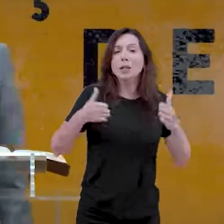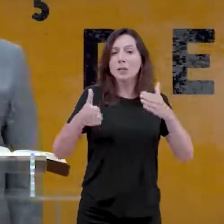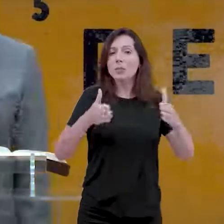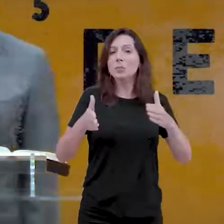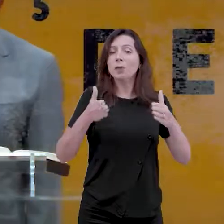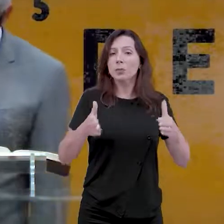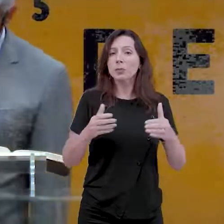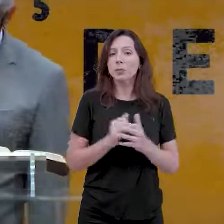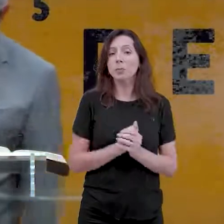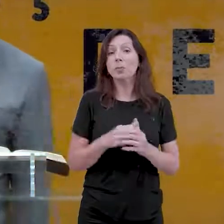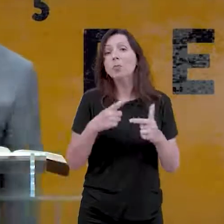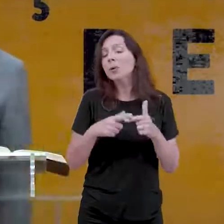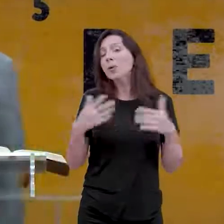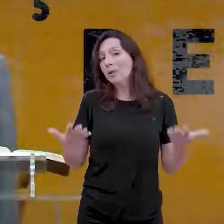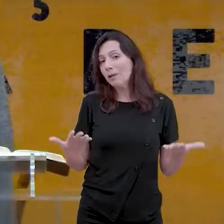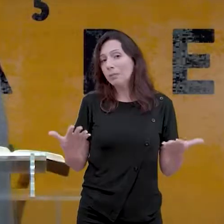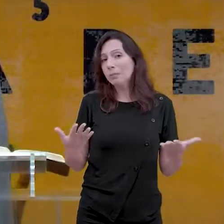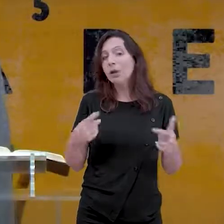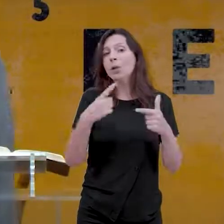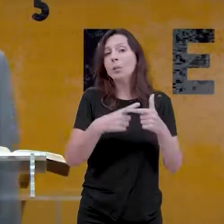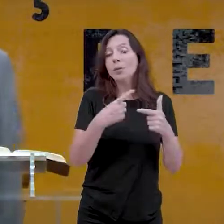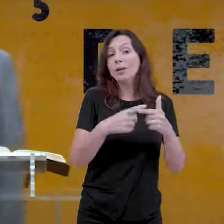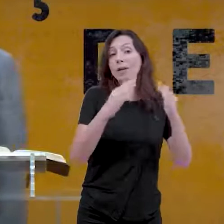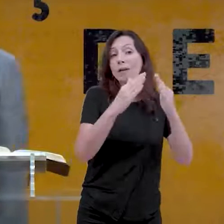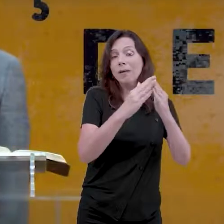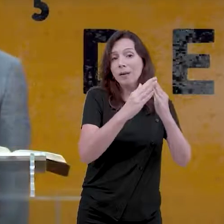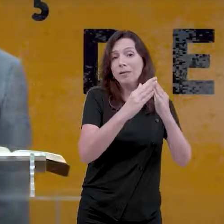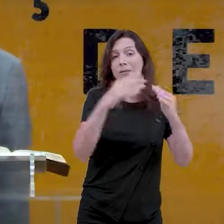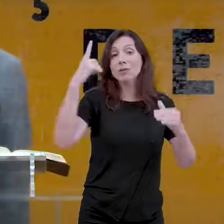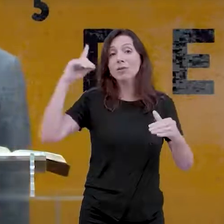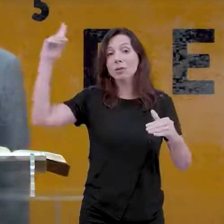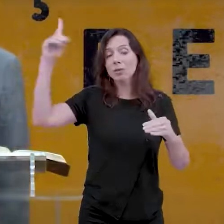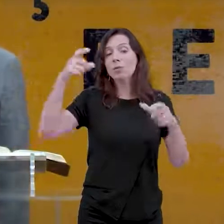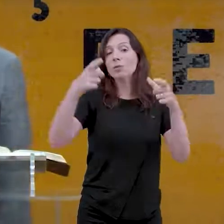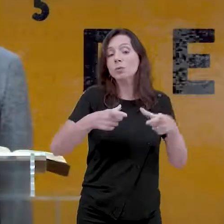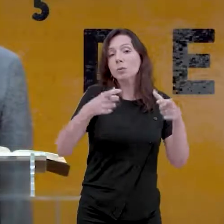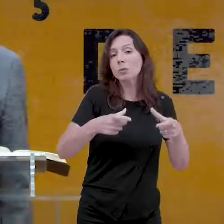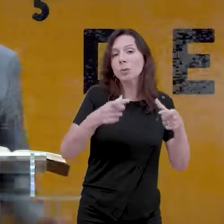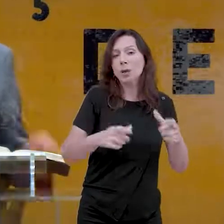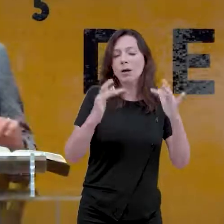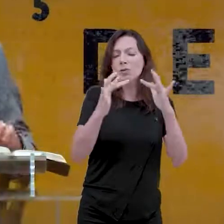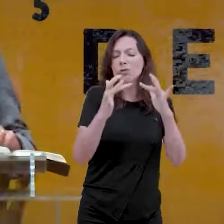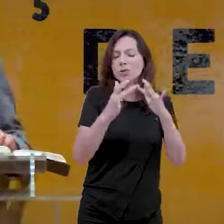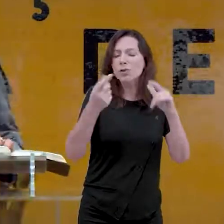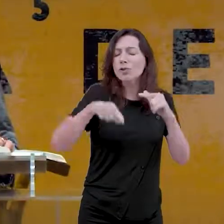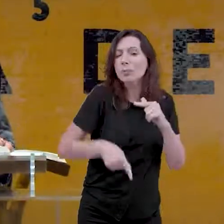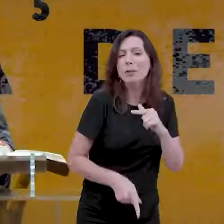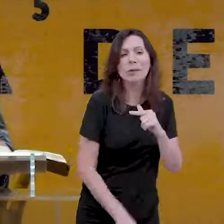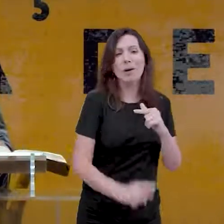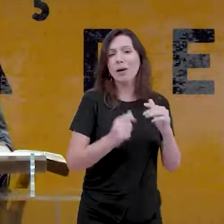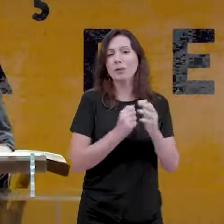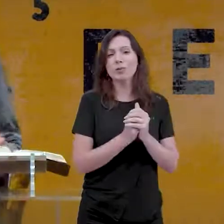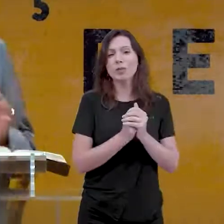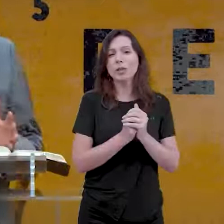Por quê? Porque é o local de adoração, de intimidade com Deus e louvor. Ele